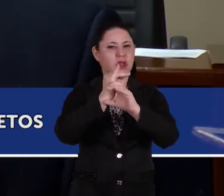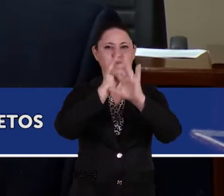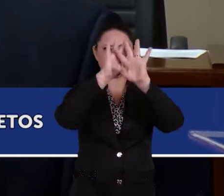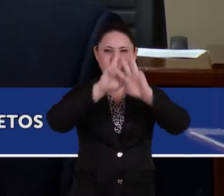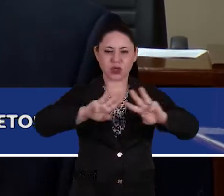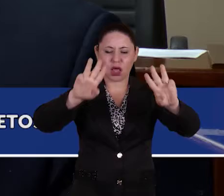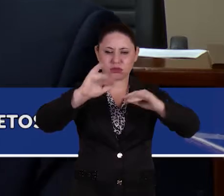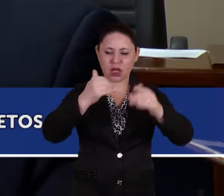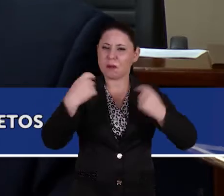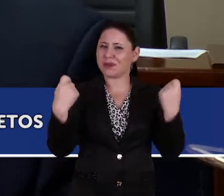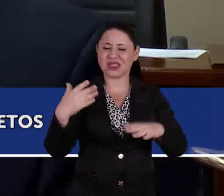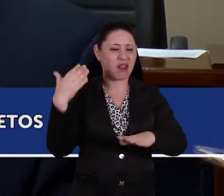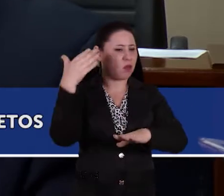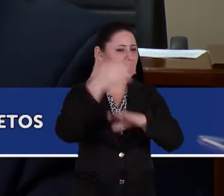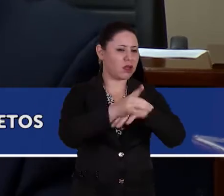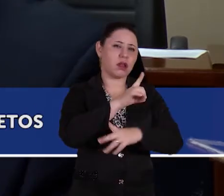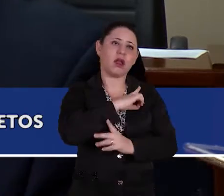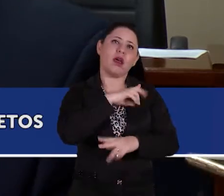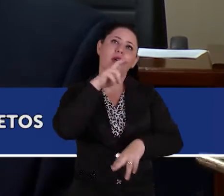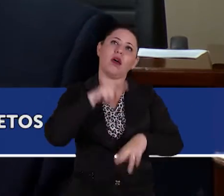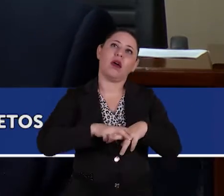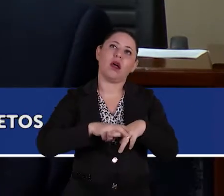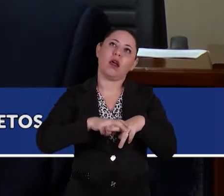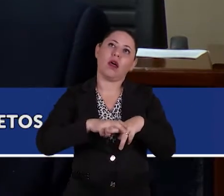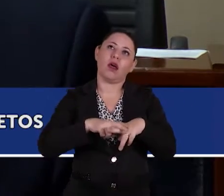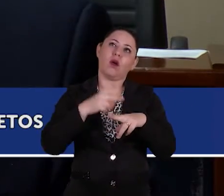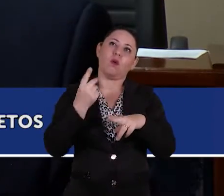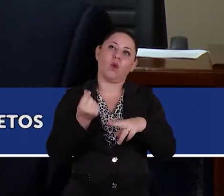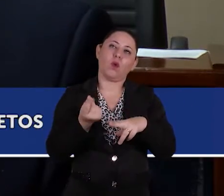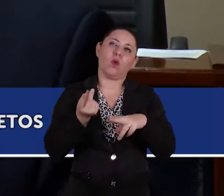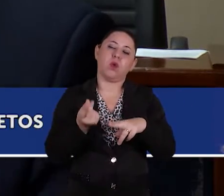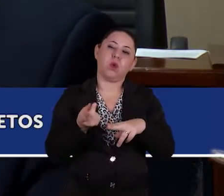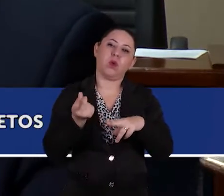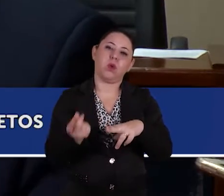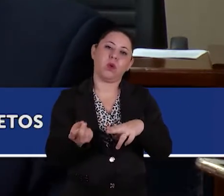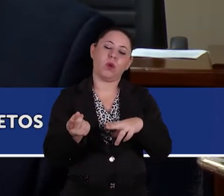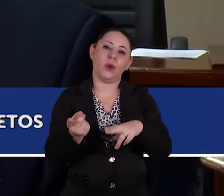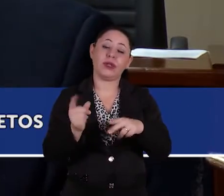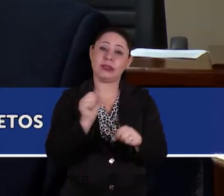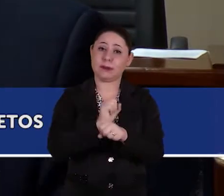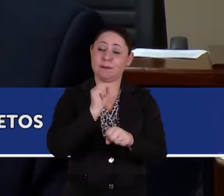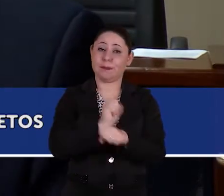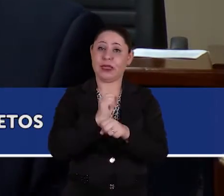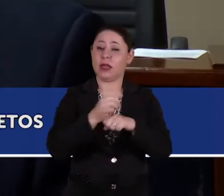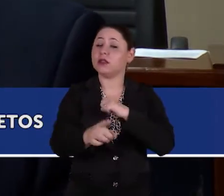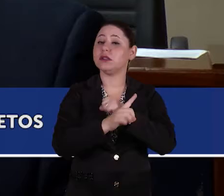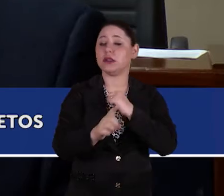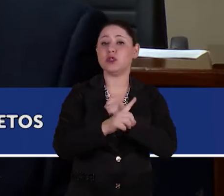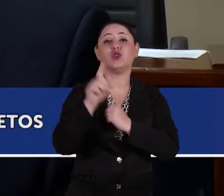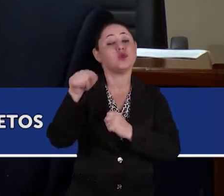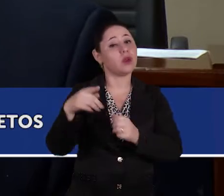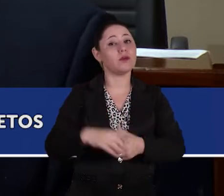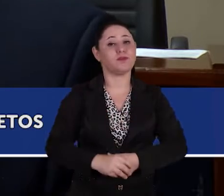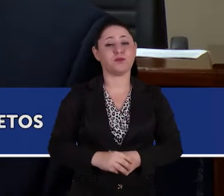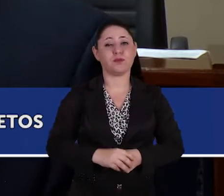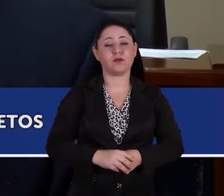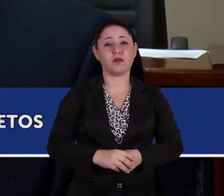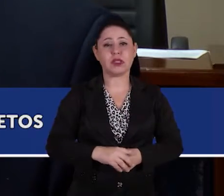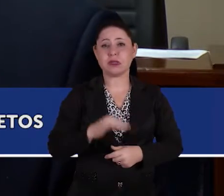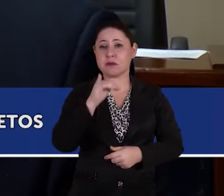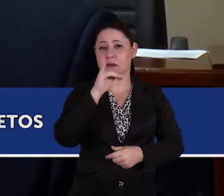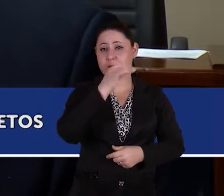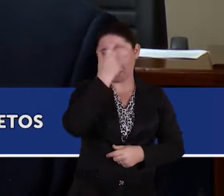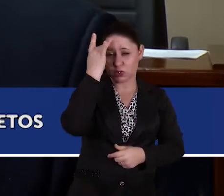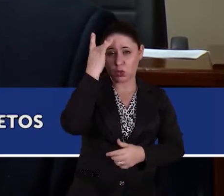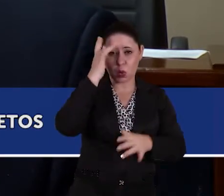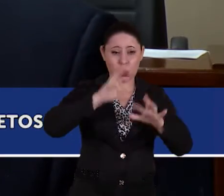online. Você não precisa ir na delegacia, passar horas sentado num banco, às vezes de uma recepção, aguardando ser atendido ali por